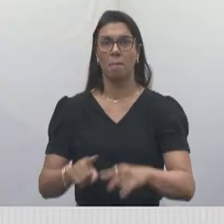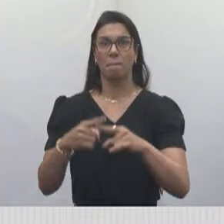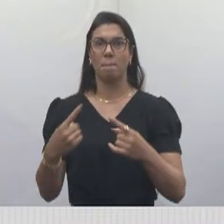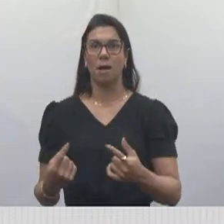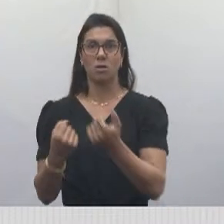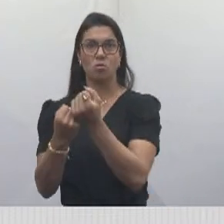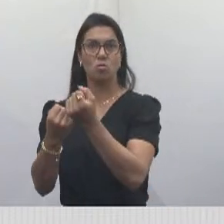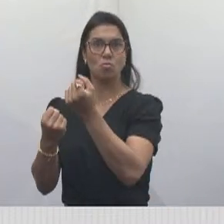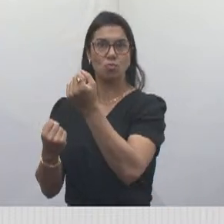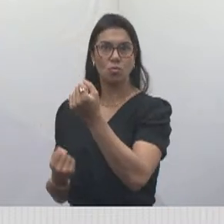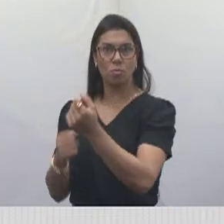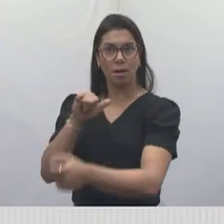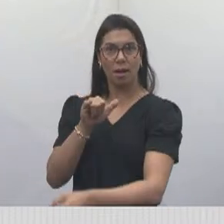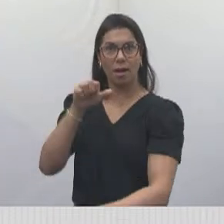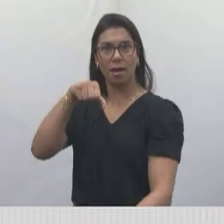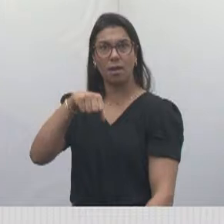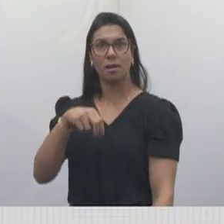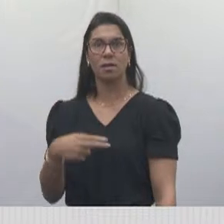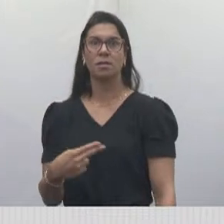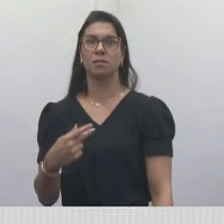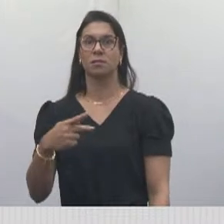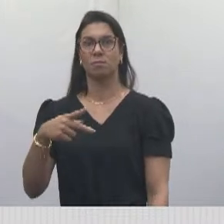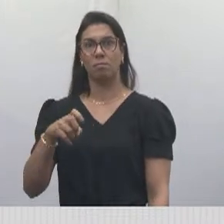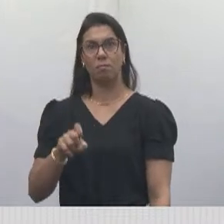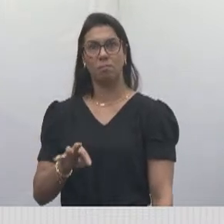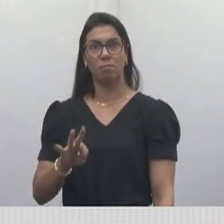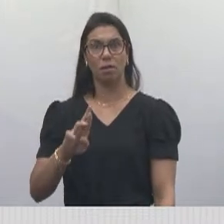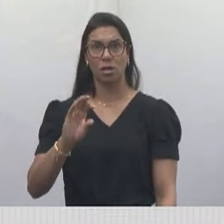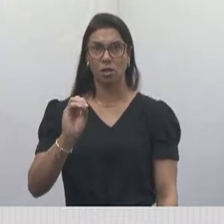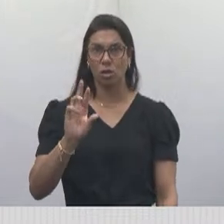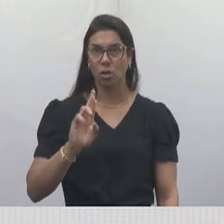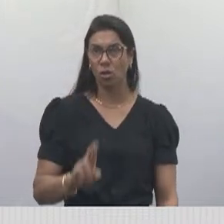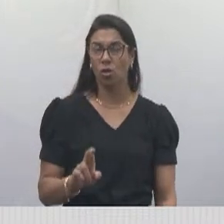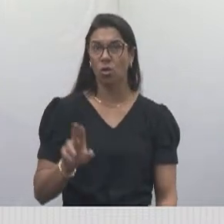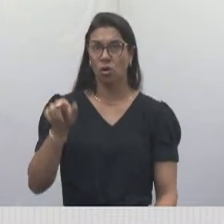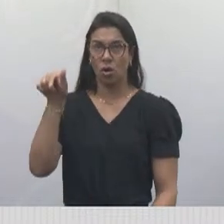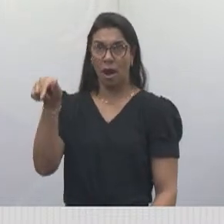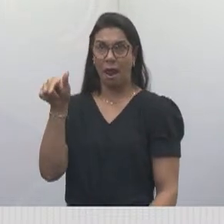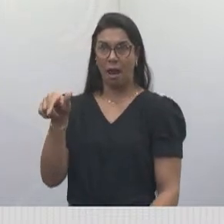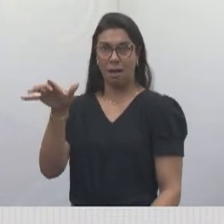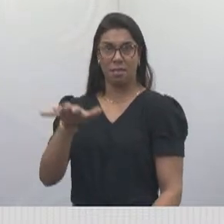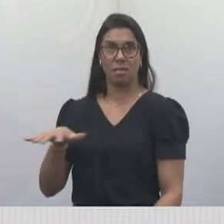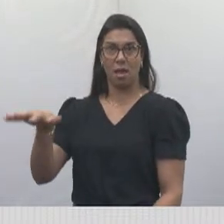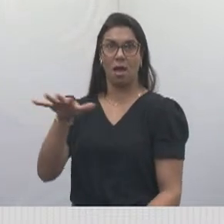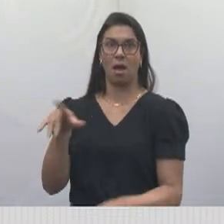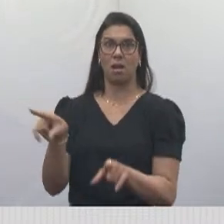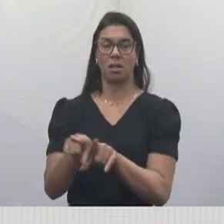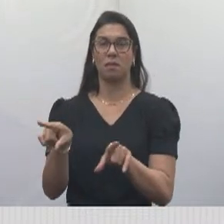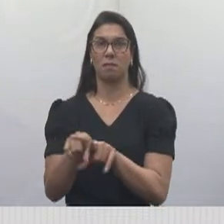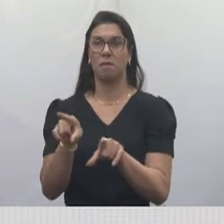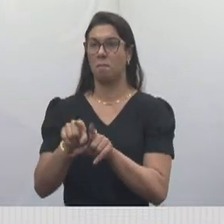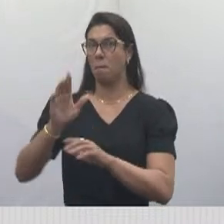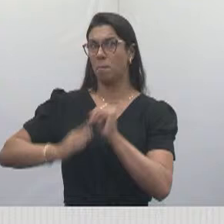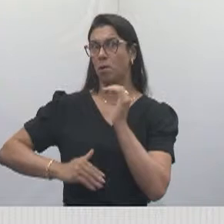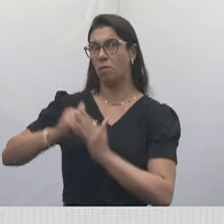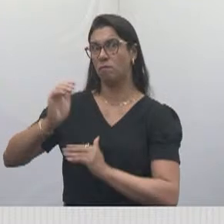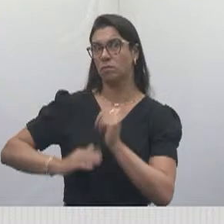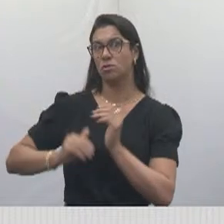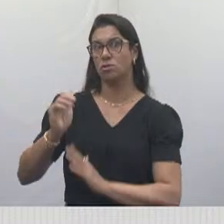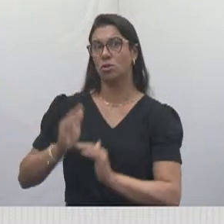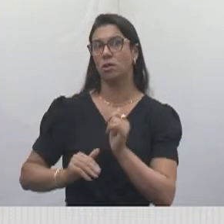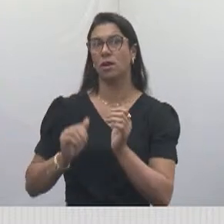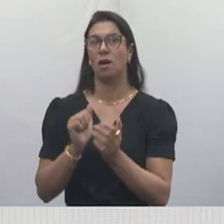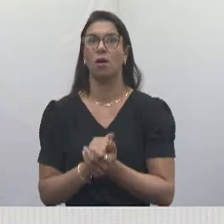subinspetor da guarda, que sempre recebeu hora extra, foi nomeado para uma função gratificada e no primeiro mês recebeu hora